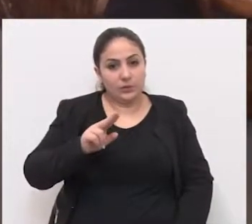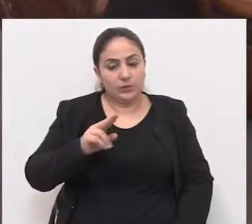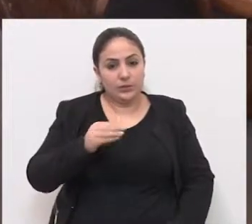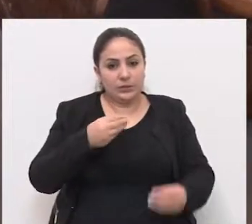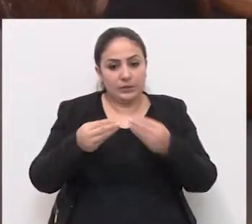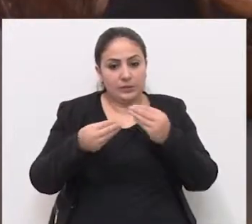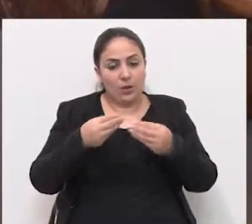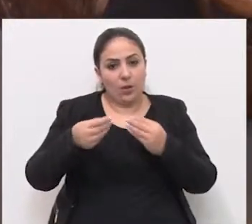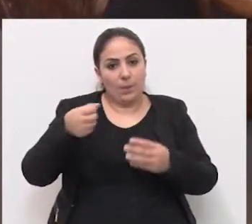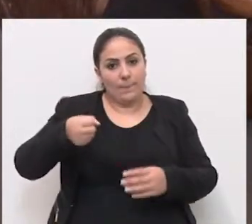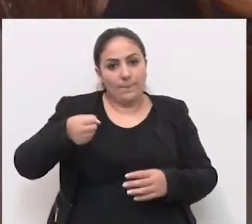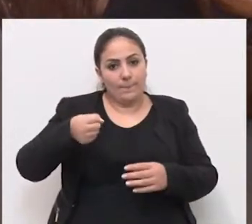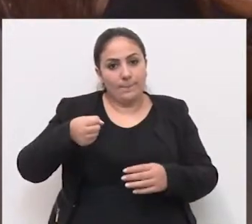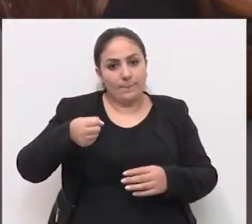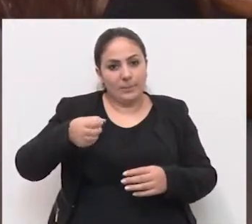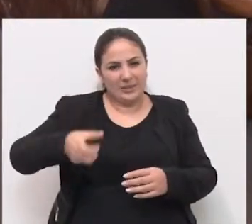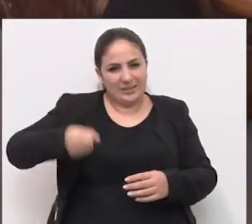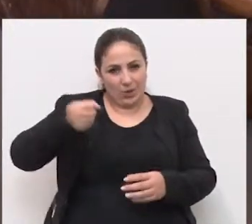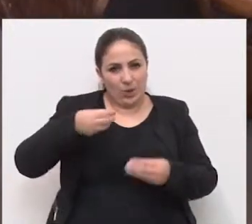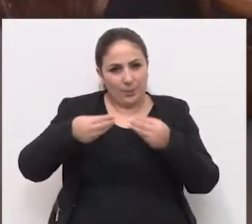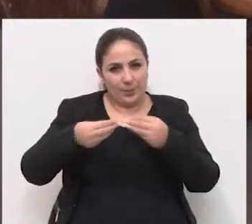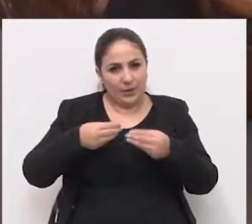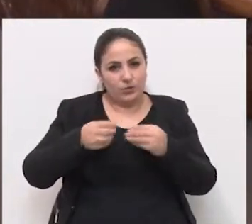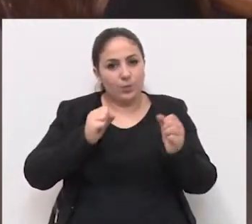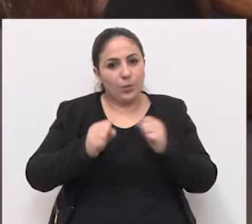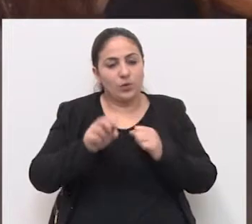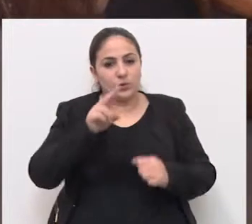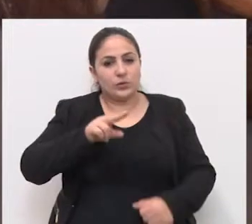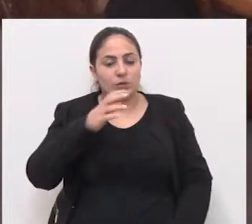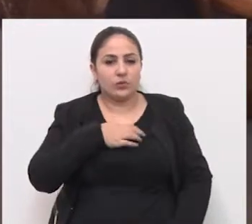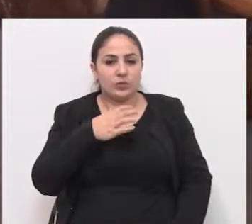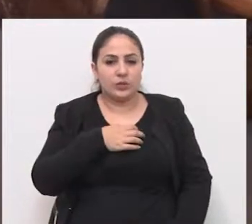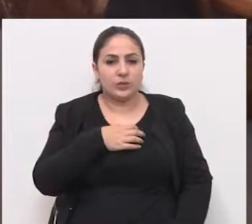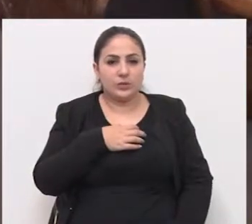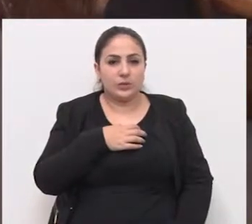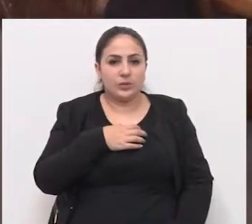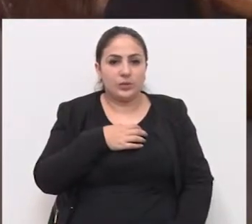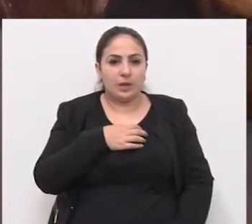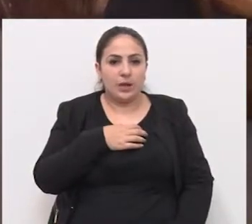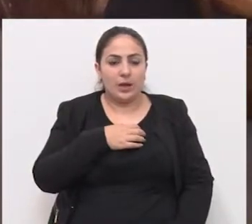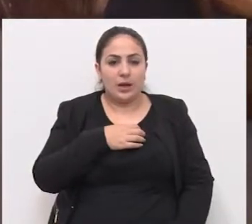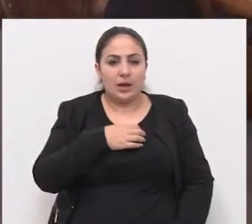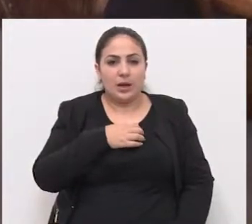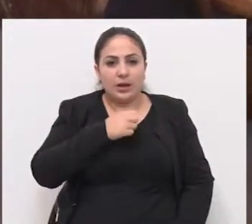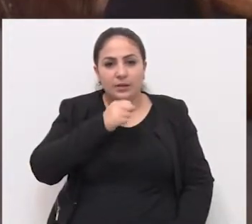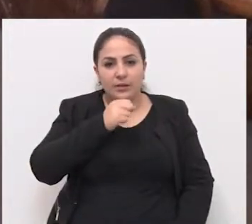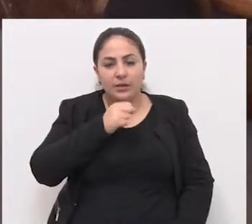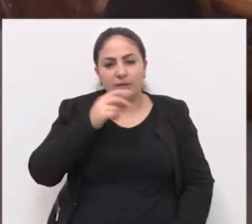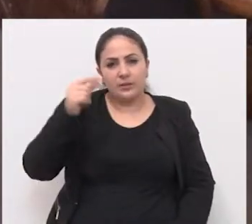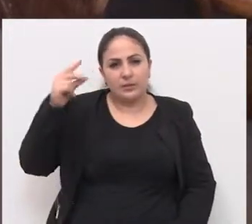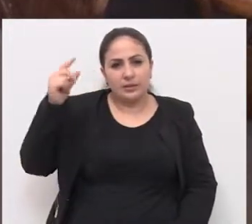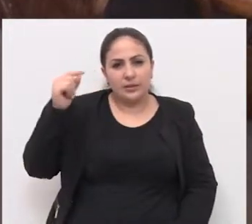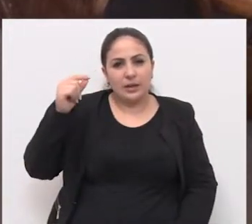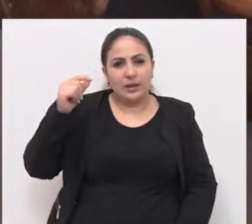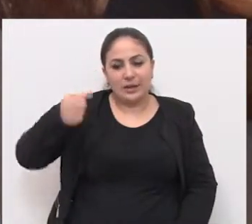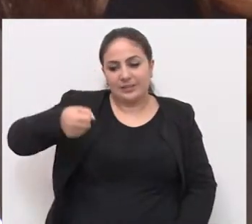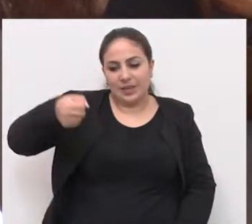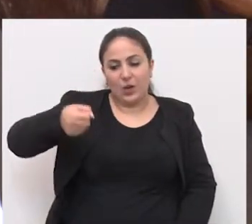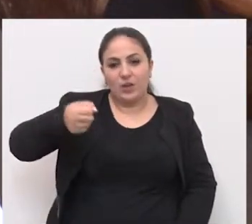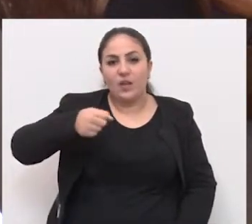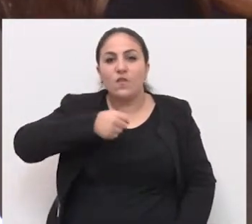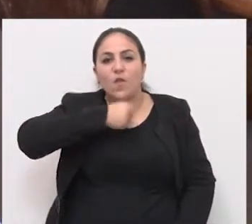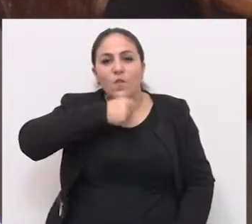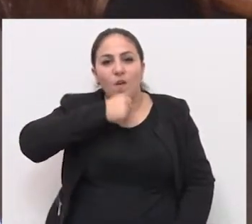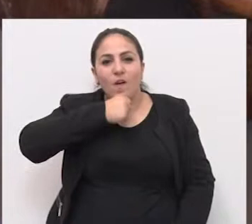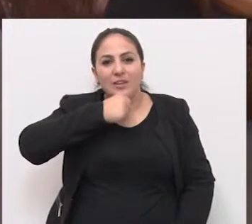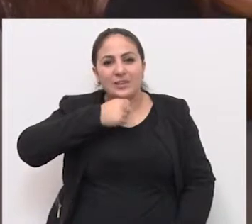a utilização das sacolas plásticas e comecem a usar mecanismos alternativos, né, como a velha sacola da vovó, a sacola